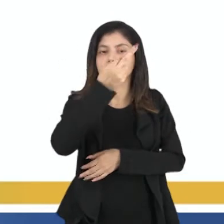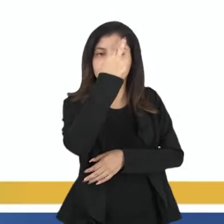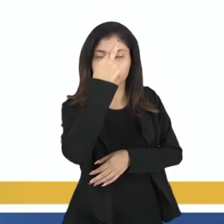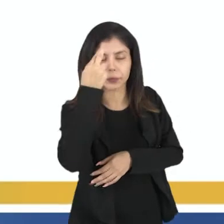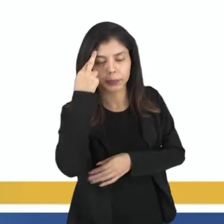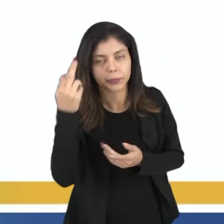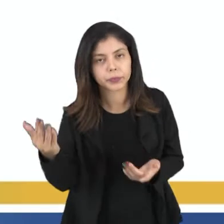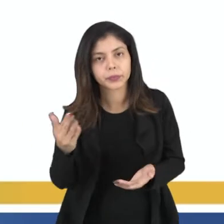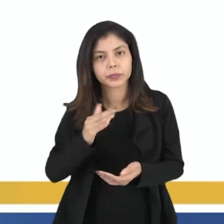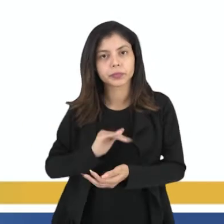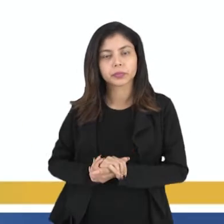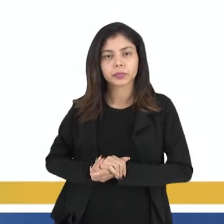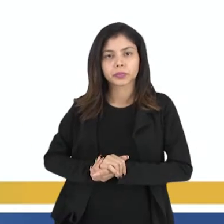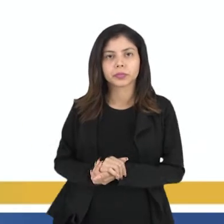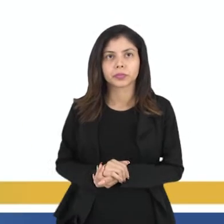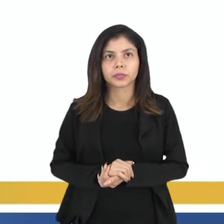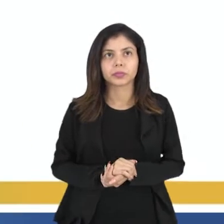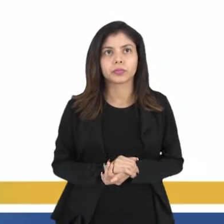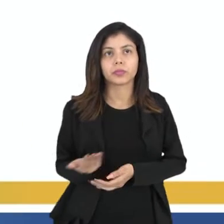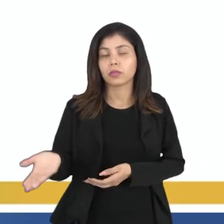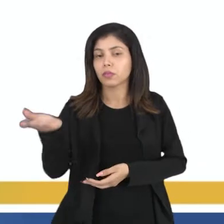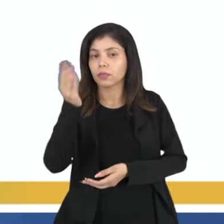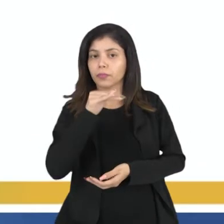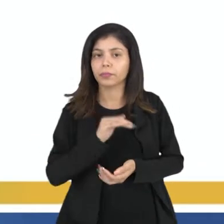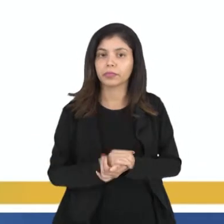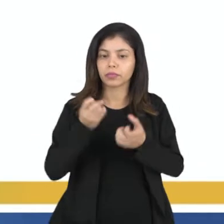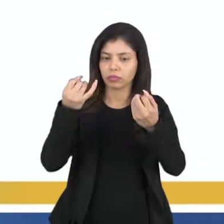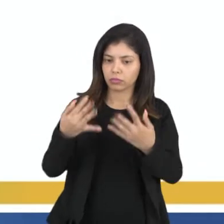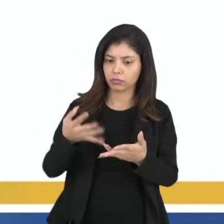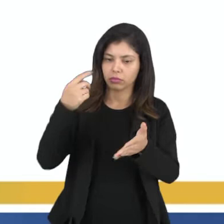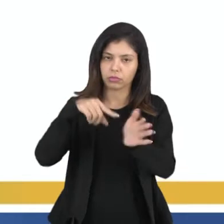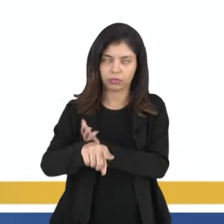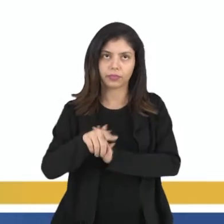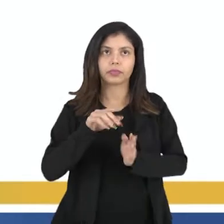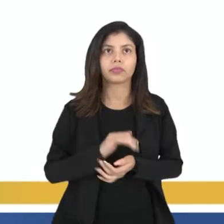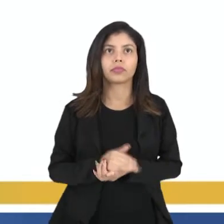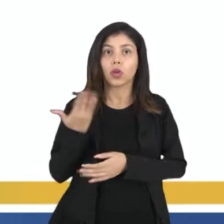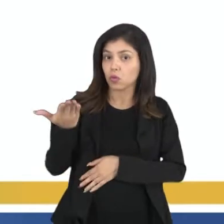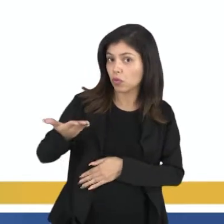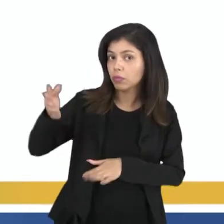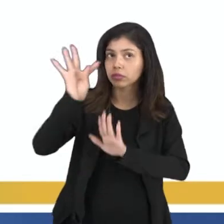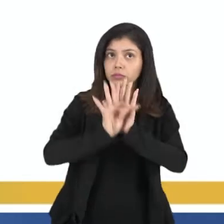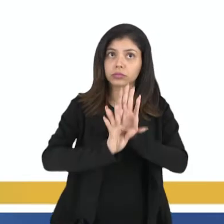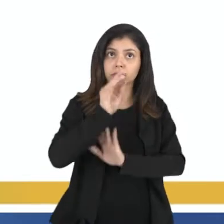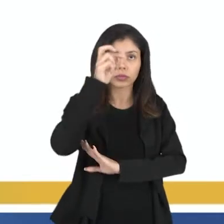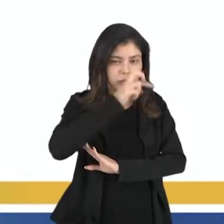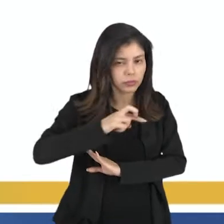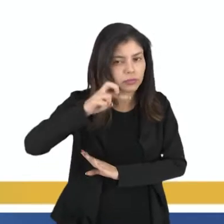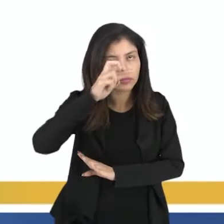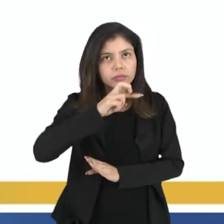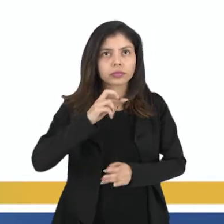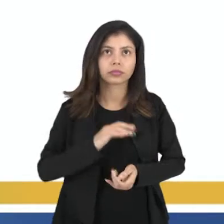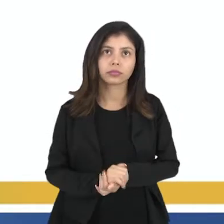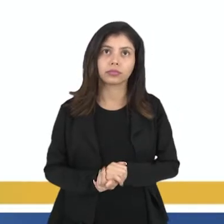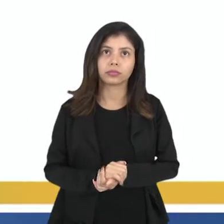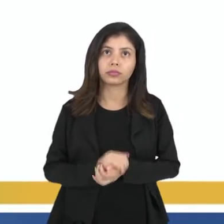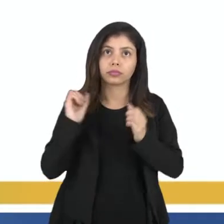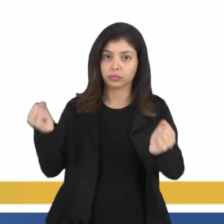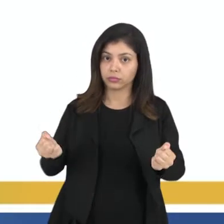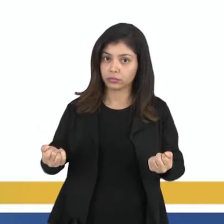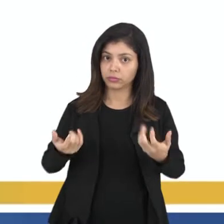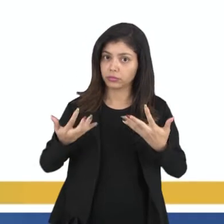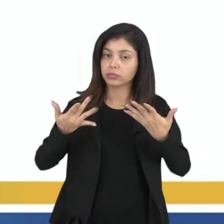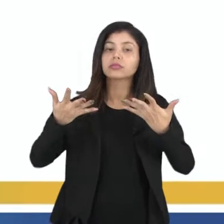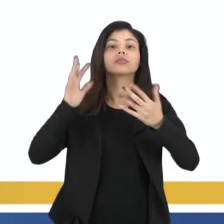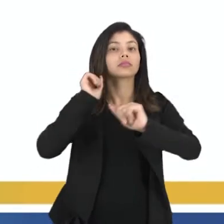compreendê-lo historicamente. Vamos no comando da questão. Com base no texto, a